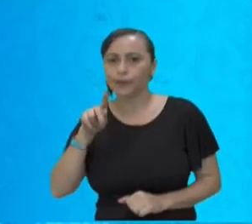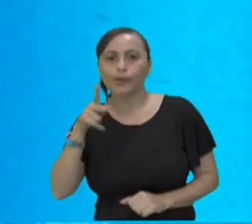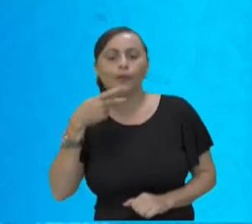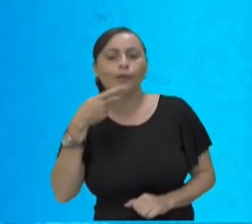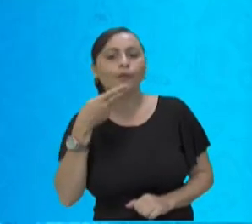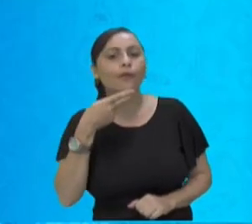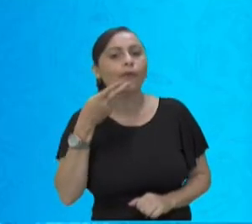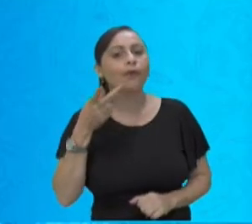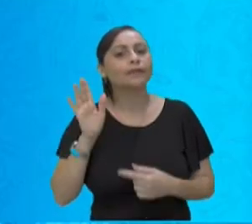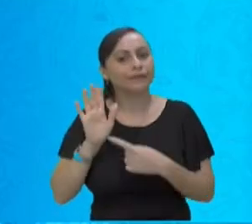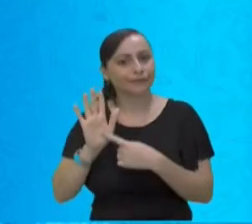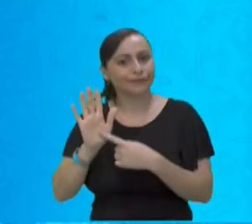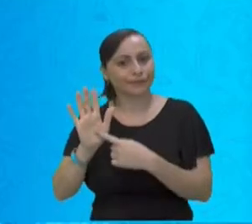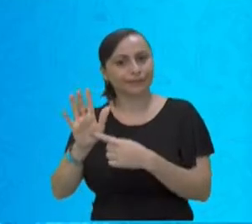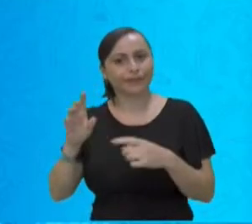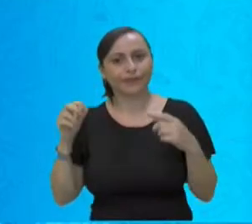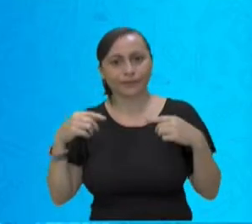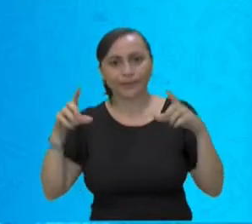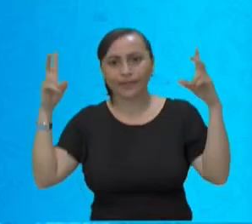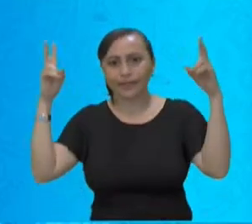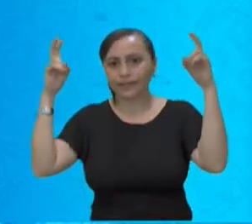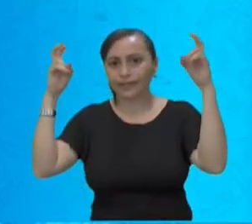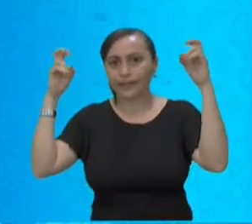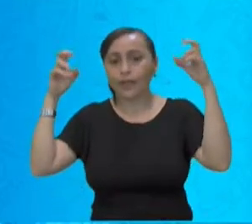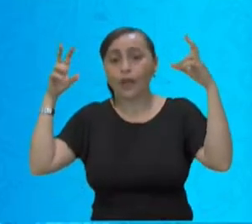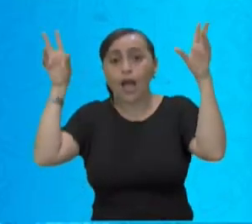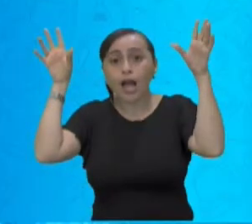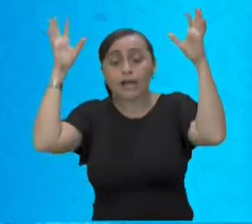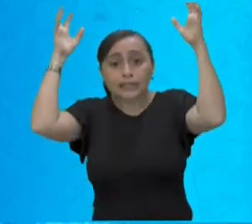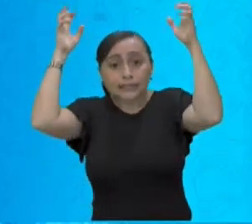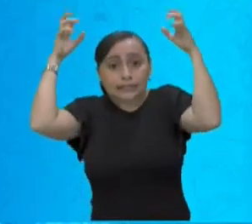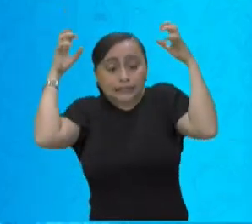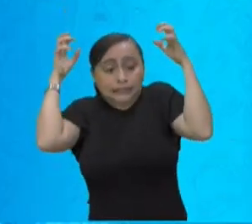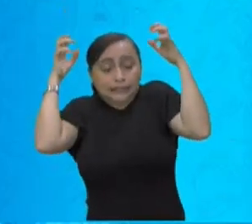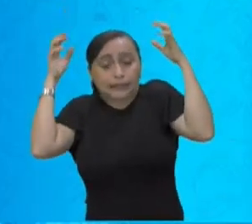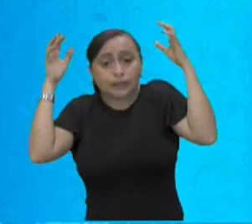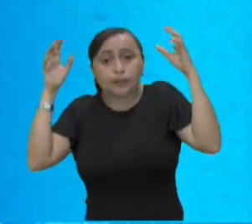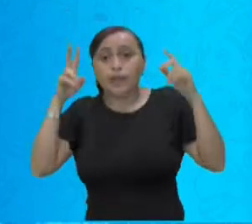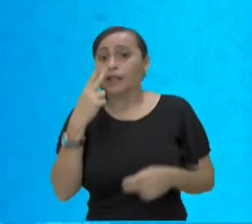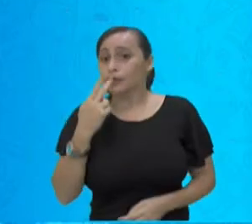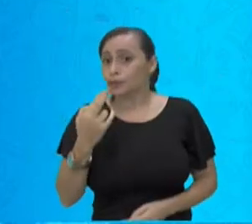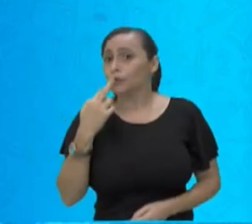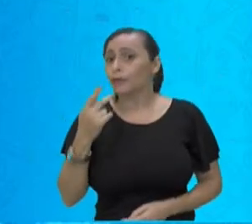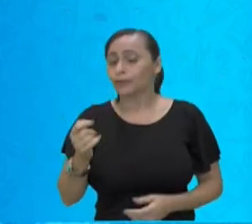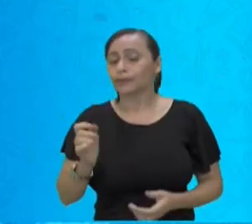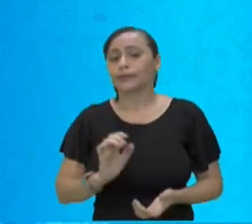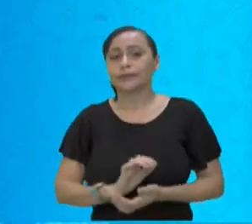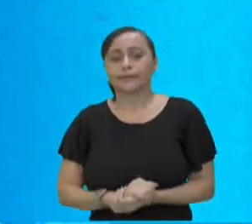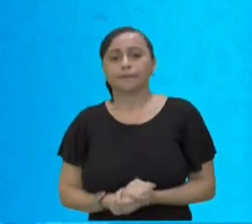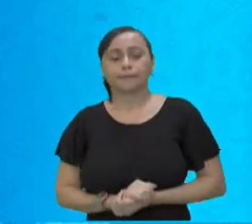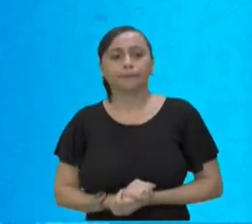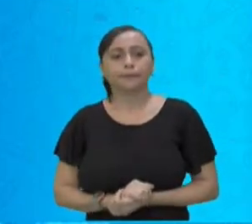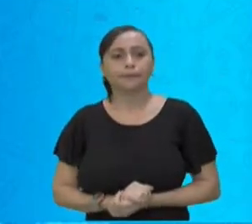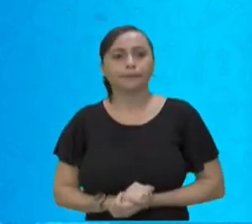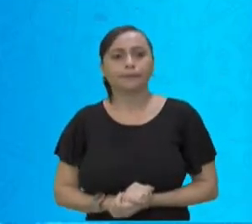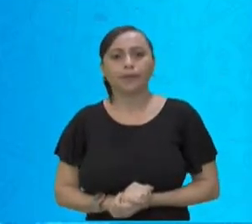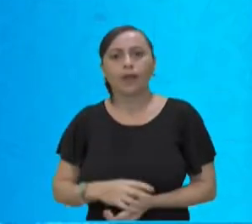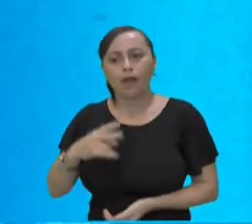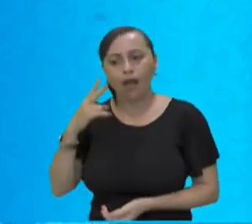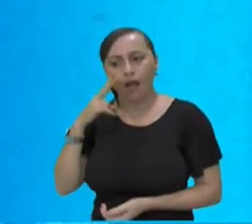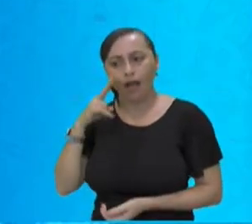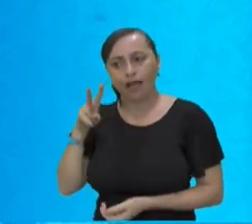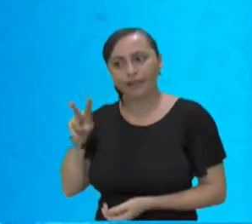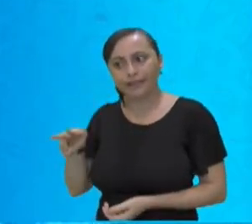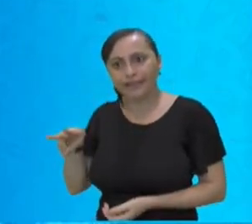é uma história do monstro da árvore e autora dessa história é a Milena Olha só na